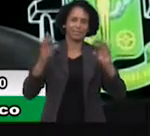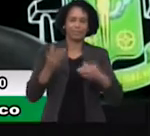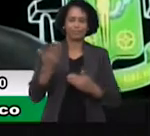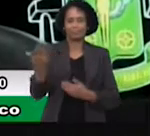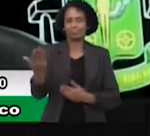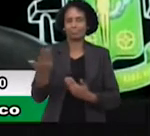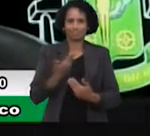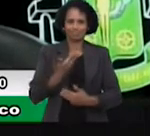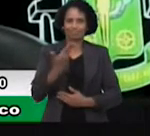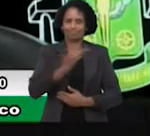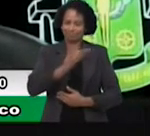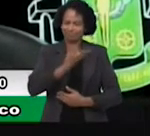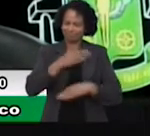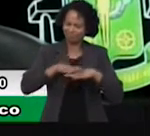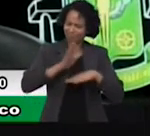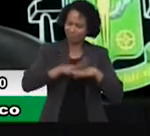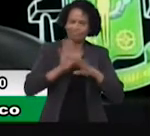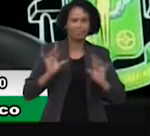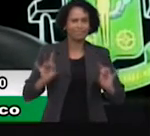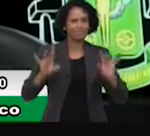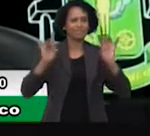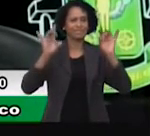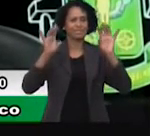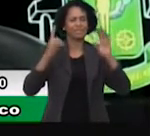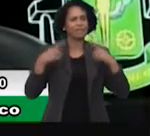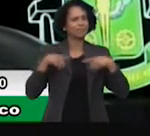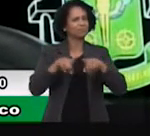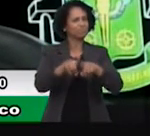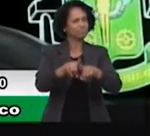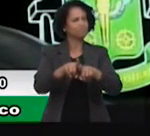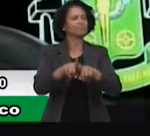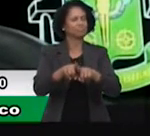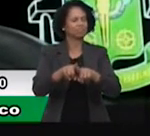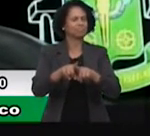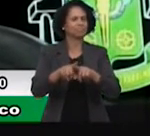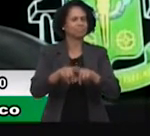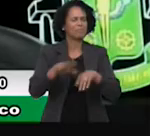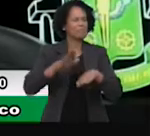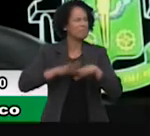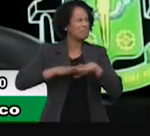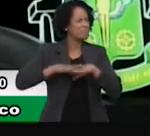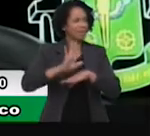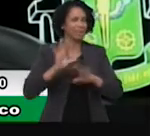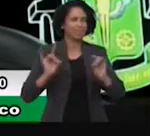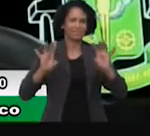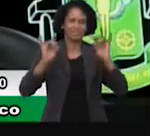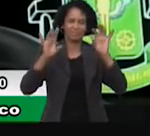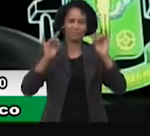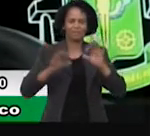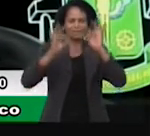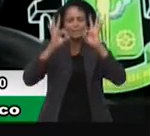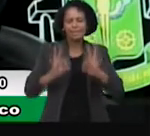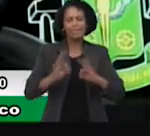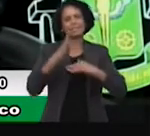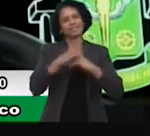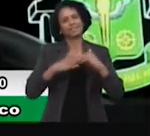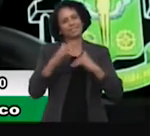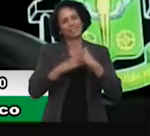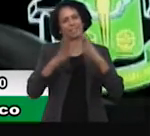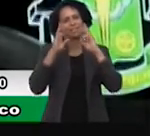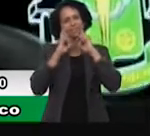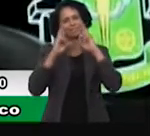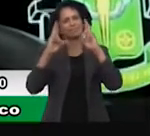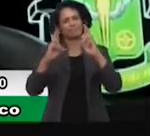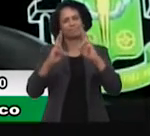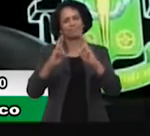grande parceiro, e pode ter certeza que você é um grande pote de tesouro. Pode ter certeza do meu carinho, do meu respeito, o carinho e o